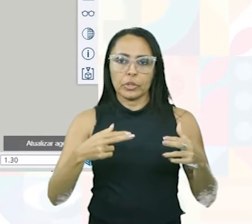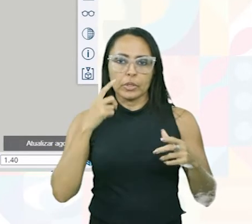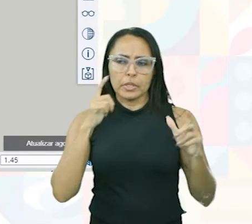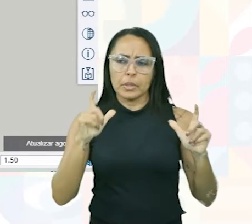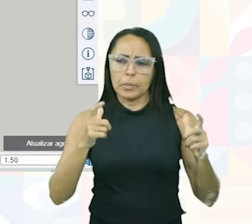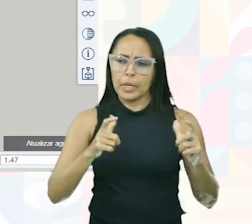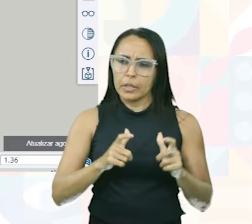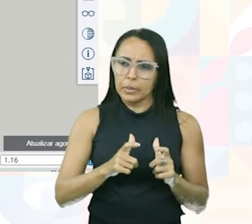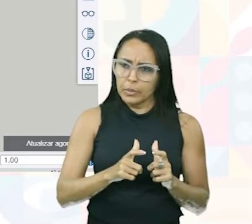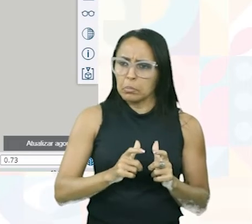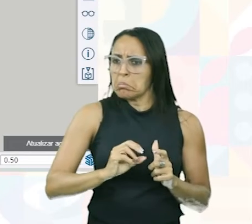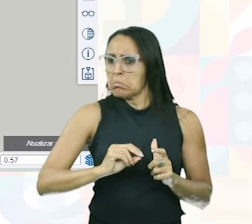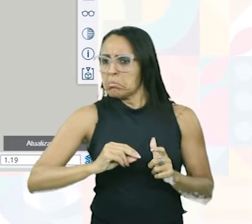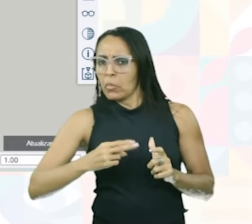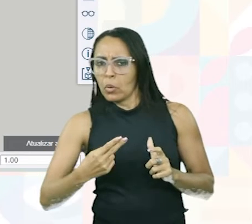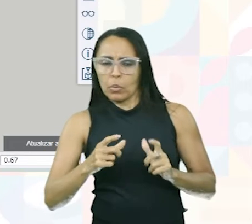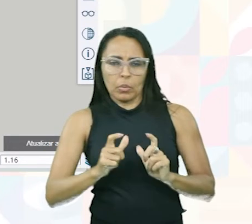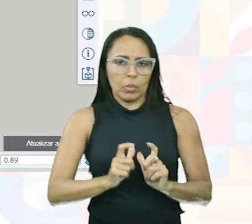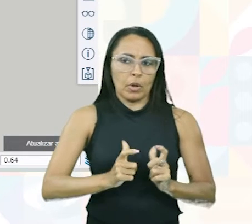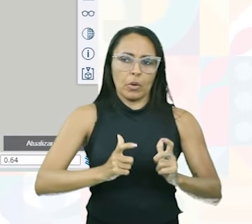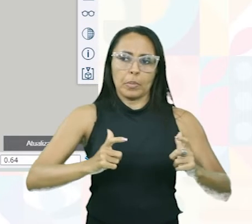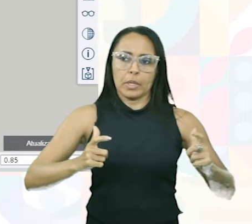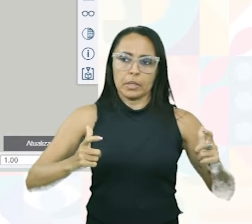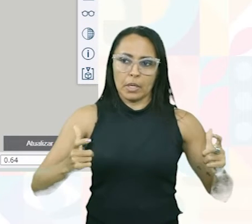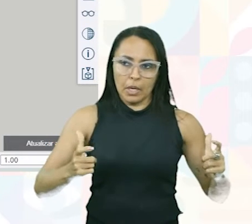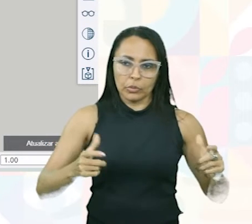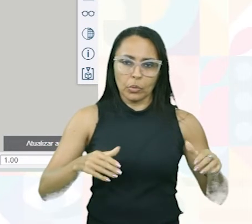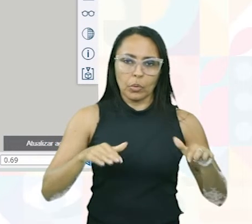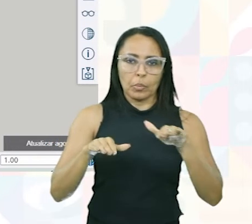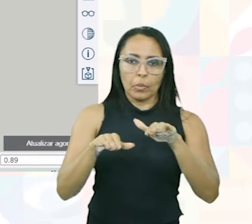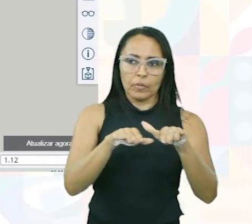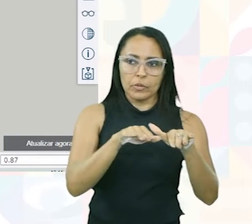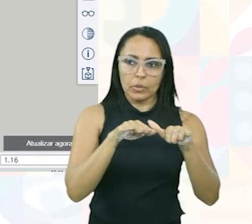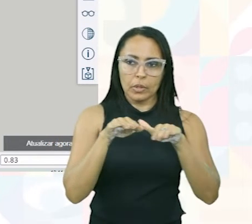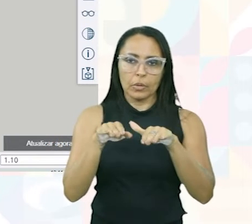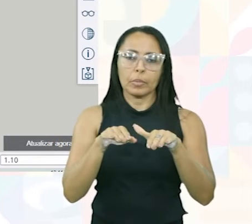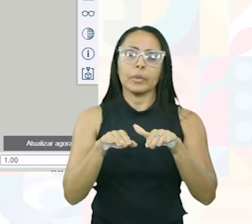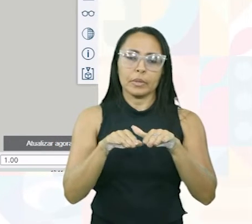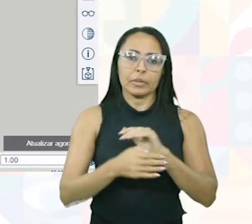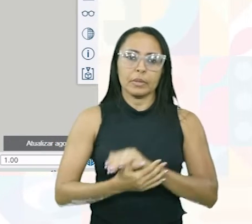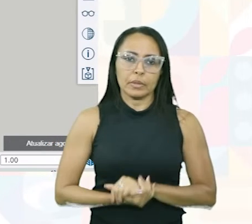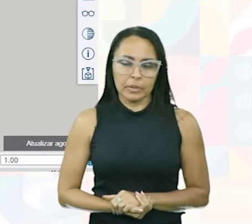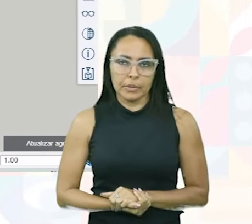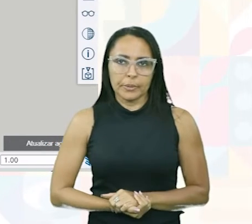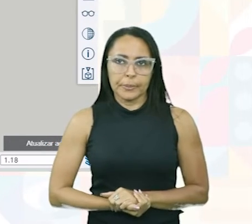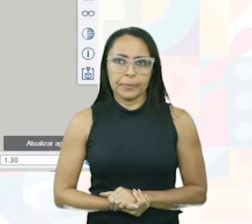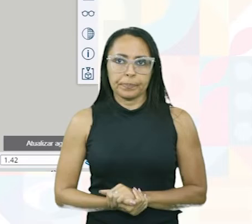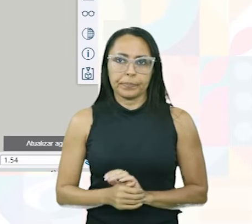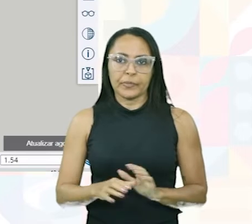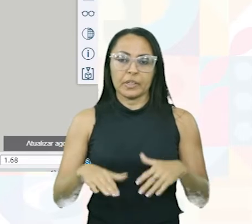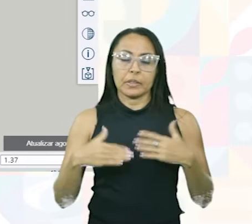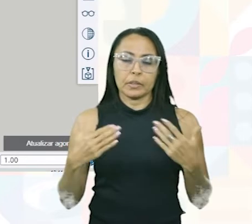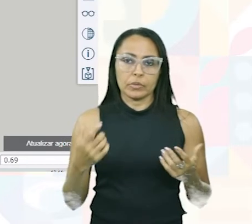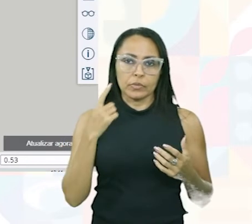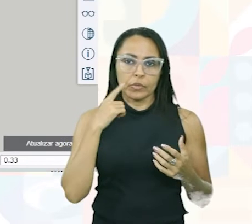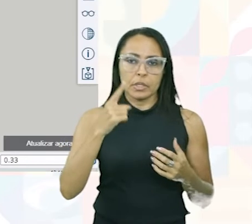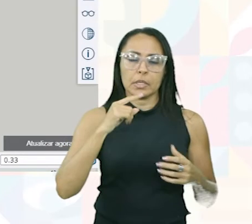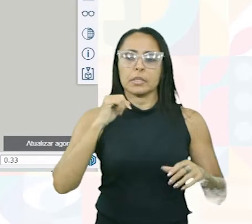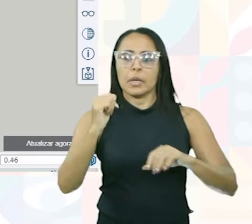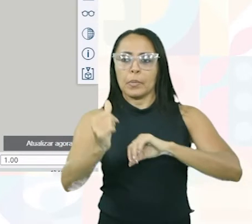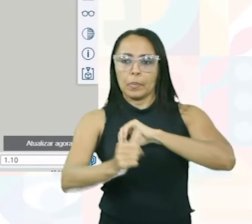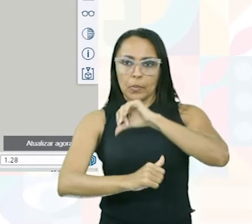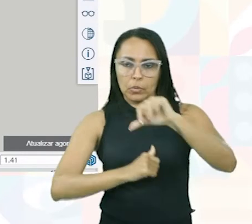ou aumentado proporcionalmente e manualmente, certo? Então, se você quiser mudar a